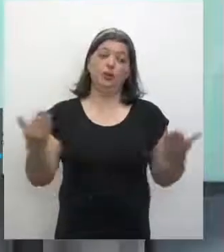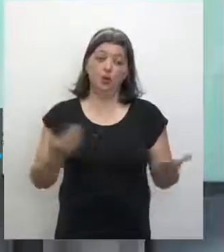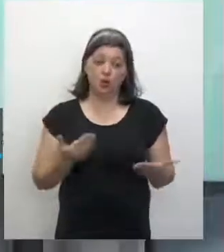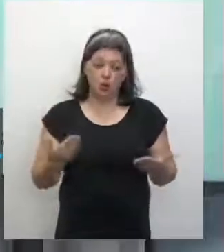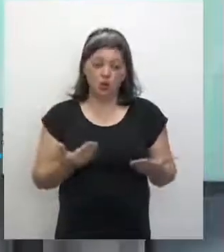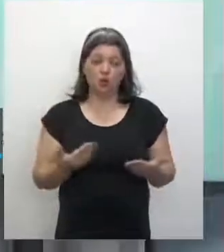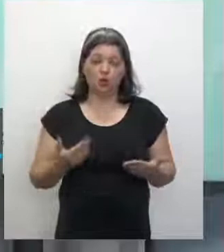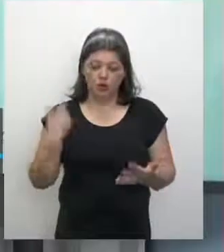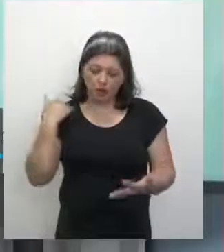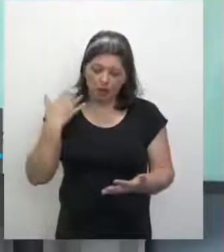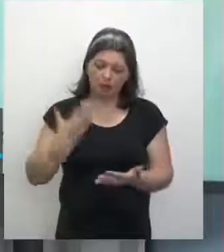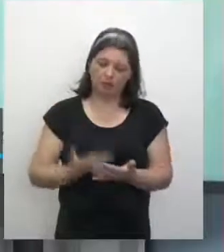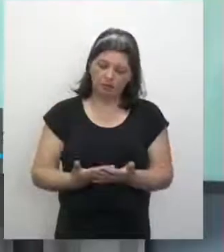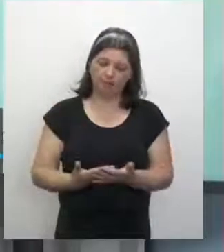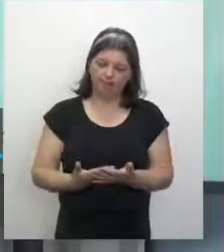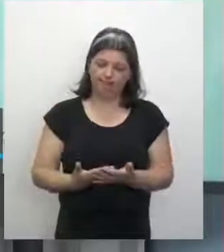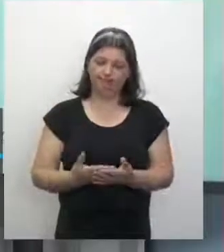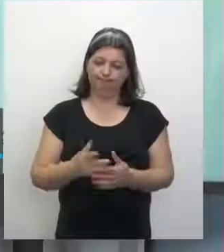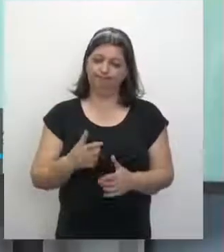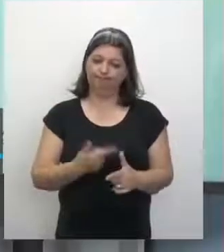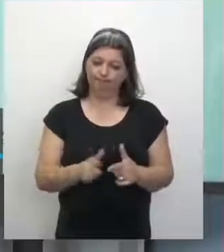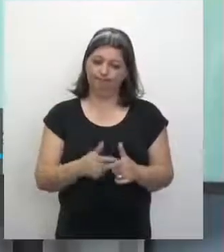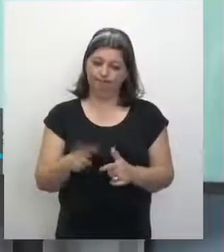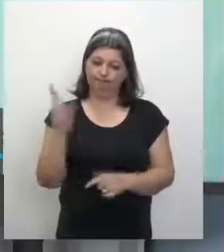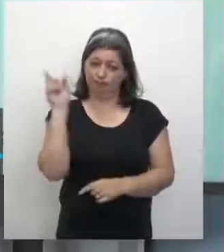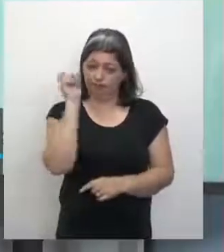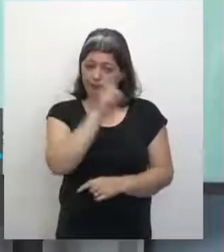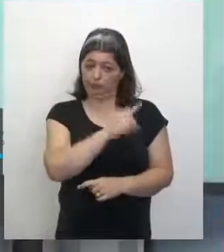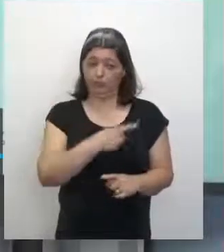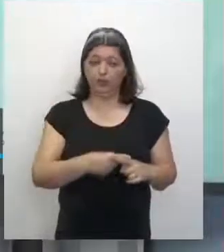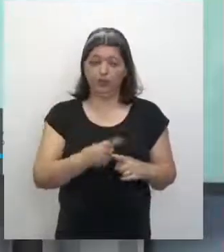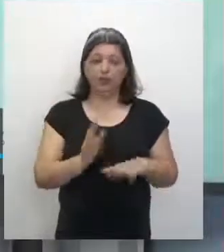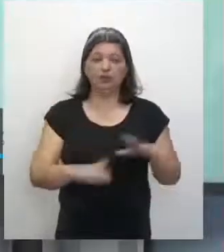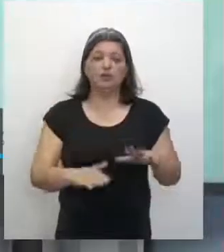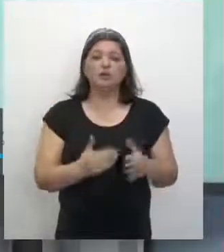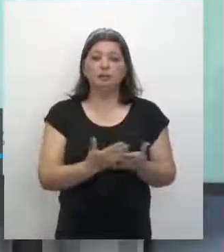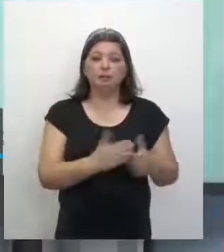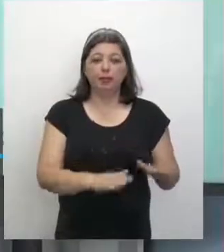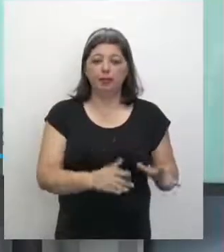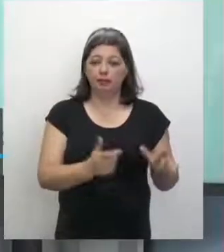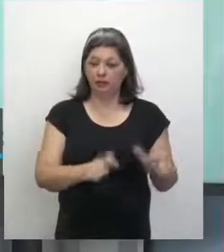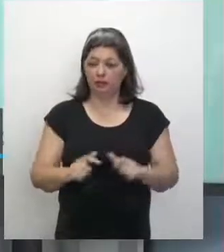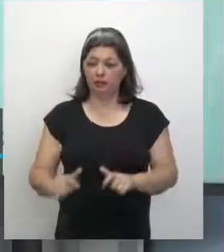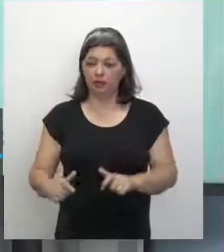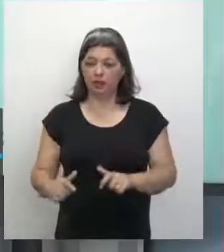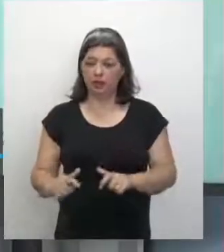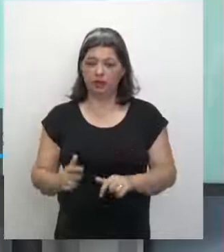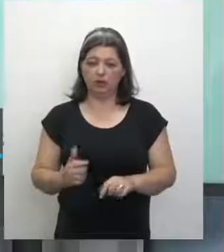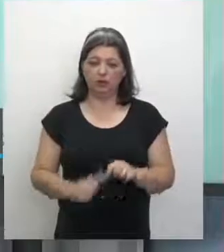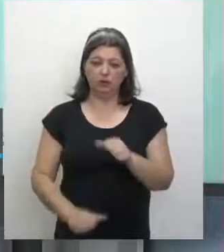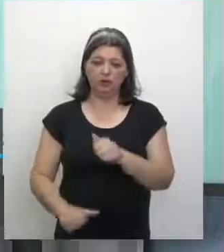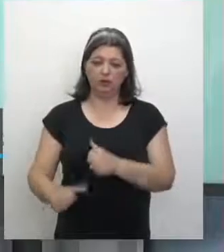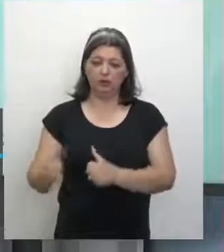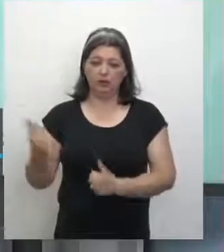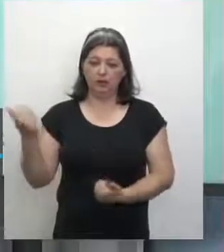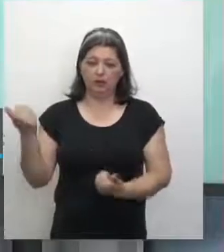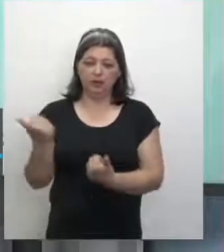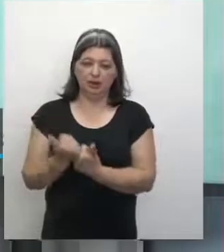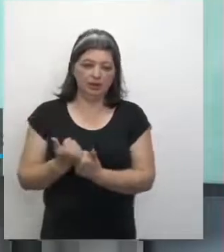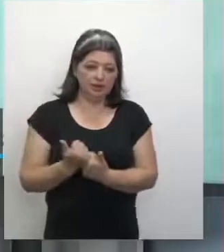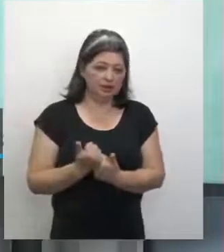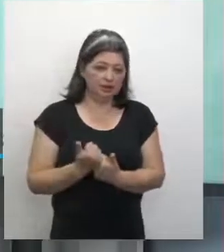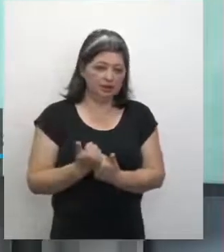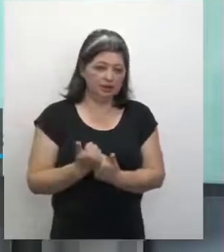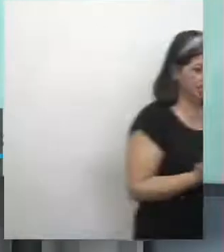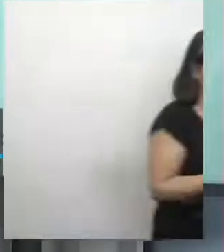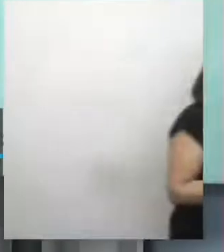é um complicador a mais, né? Porque além de perder o território físico, você vai perder um contingente populacional elevado, são mais de 2